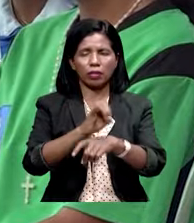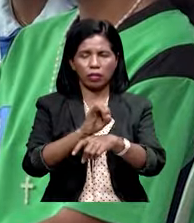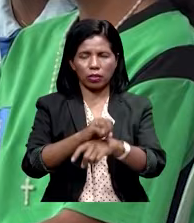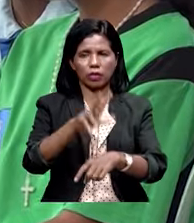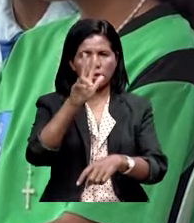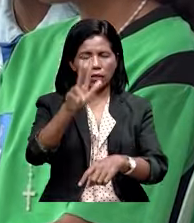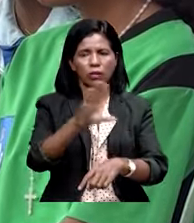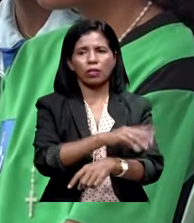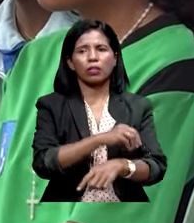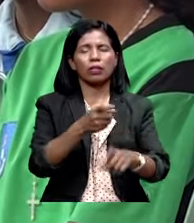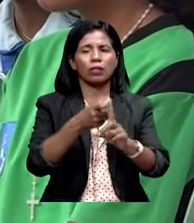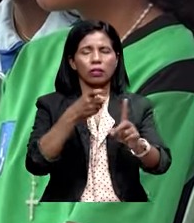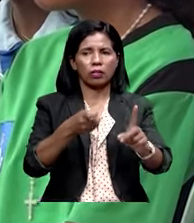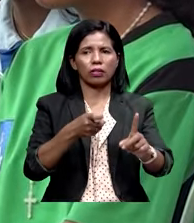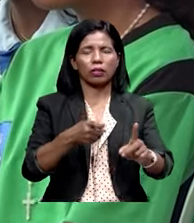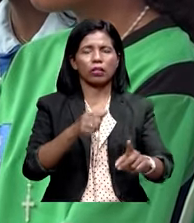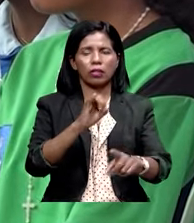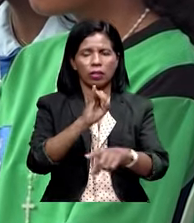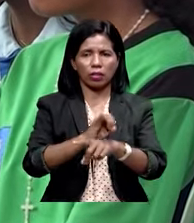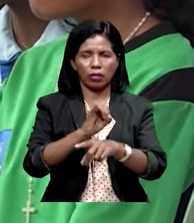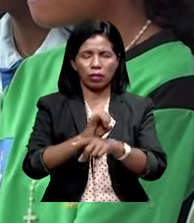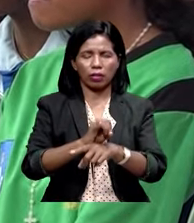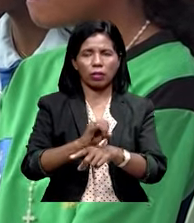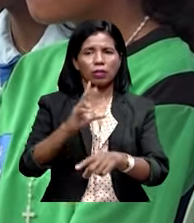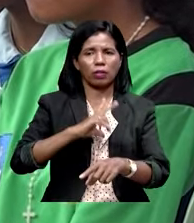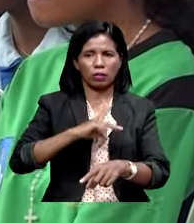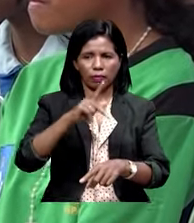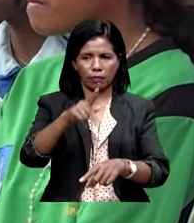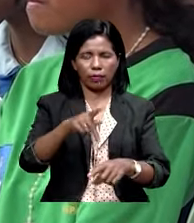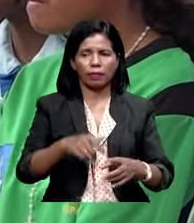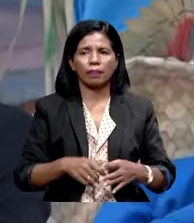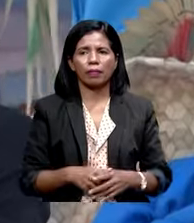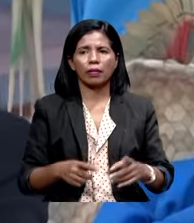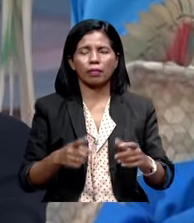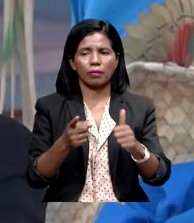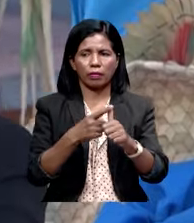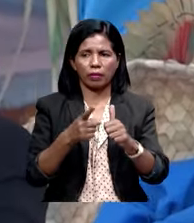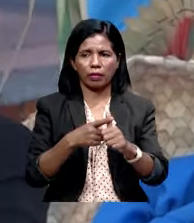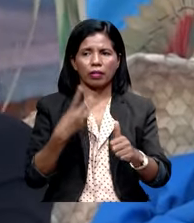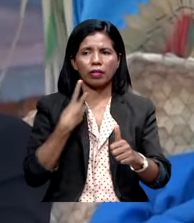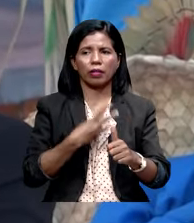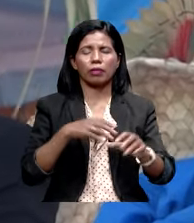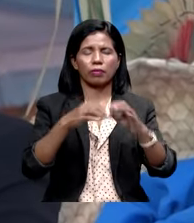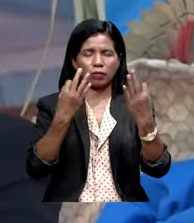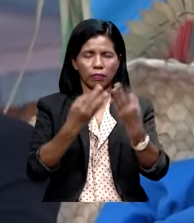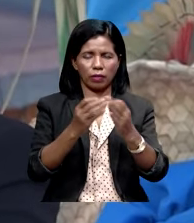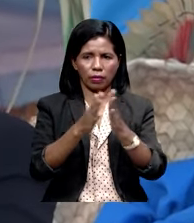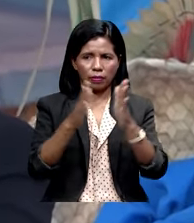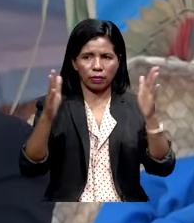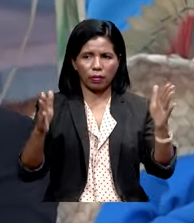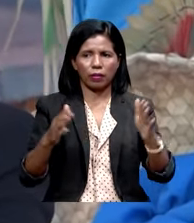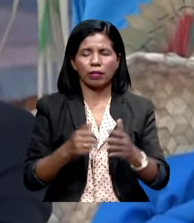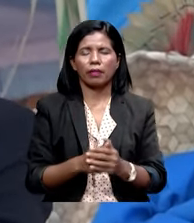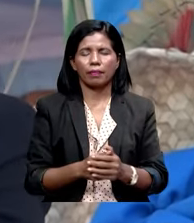no Mostrani Sira Roto e a paróquia São Paulo dos Palos. Nanai, ami família Bot,